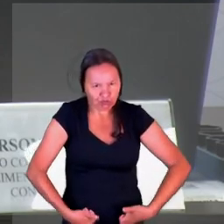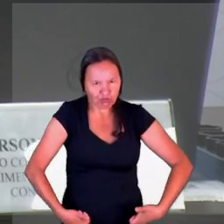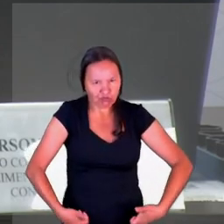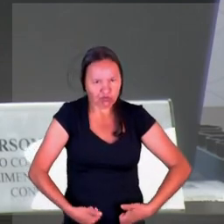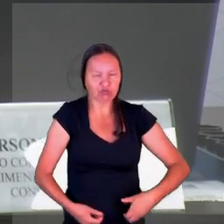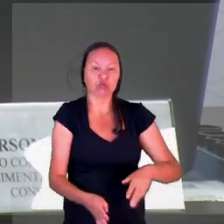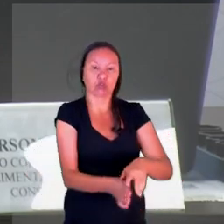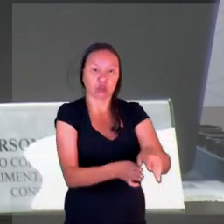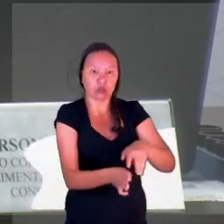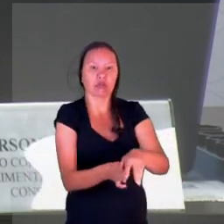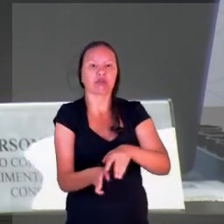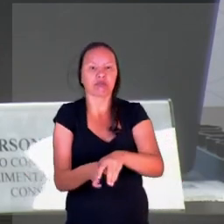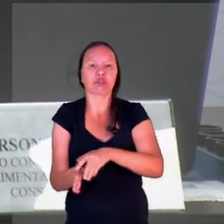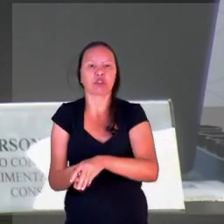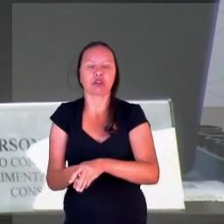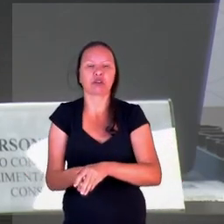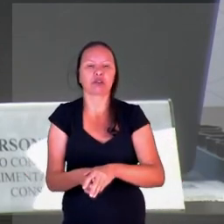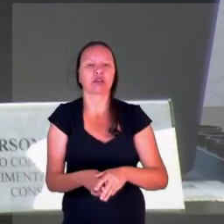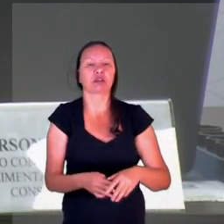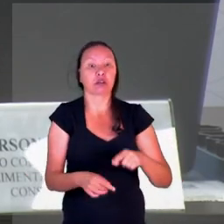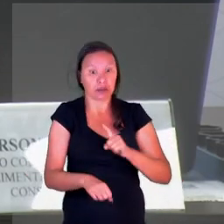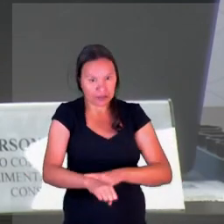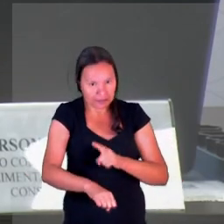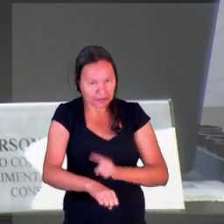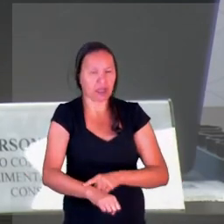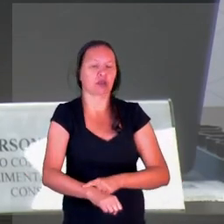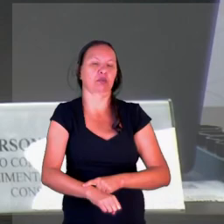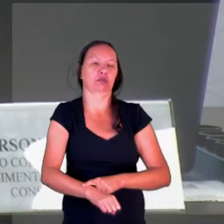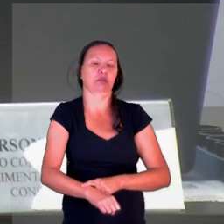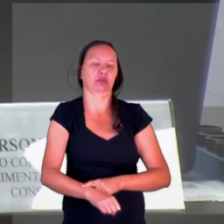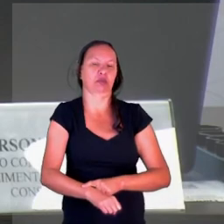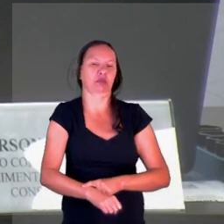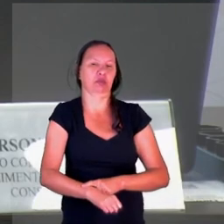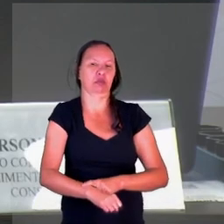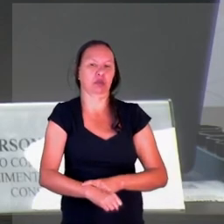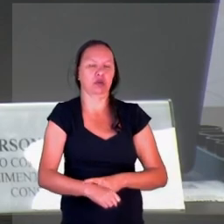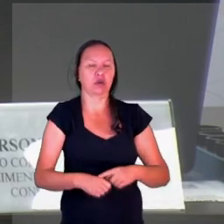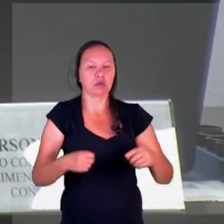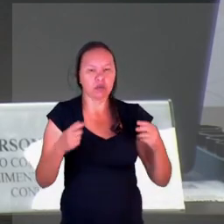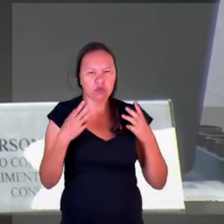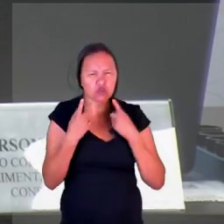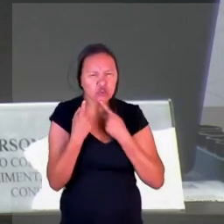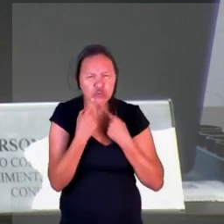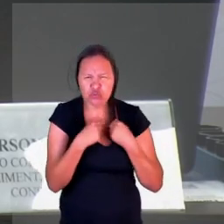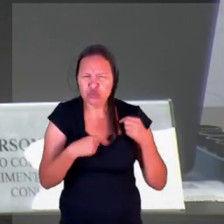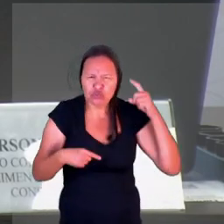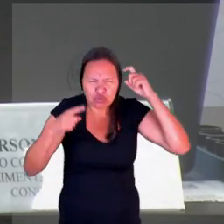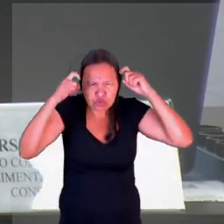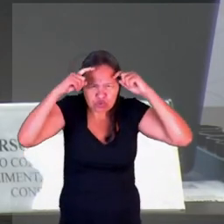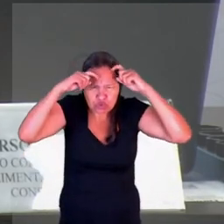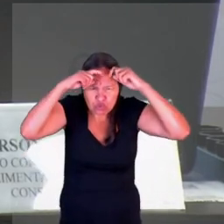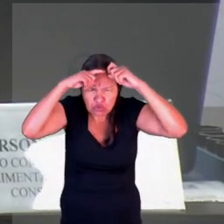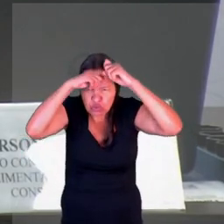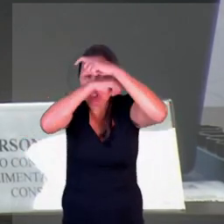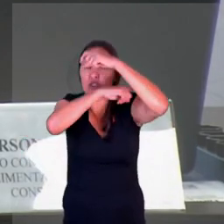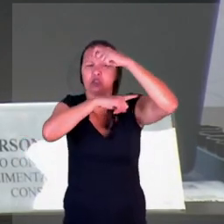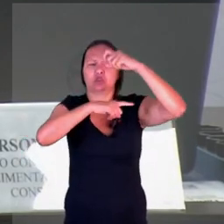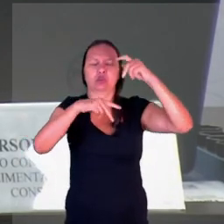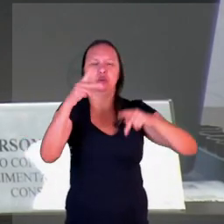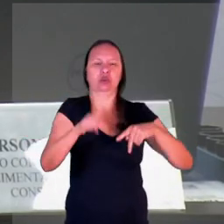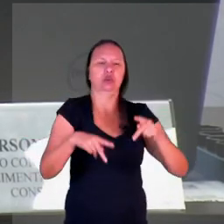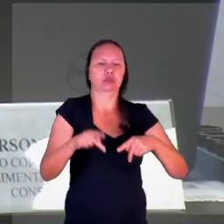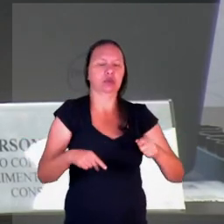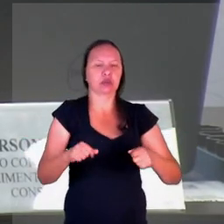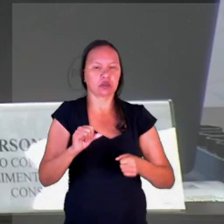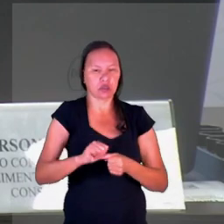deixou de existir justamente nesse período né de uma dificuldade extrema para essas pessoas mas a gente criou nesse